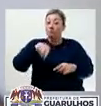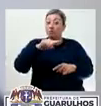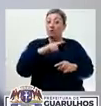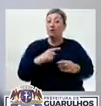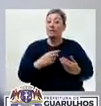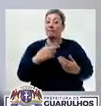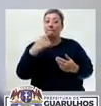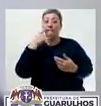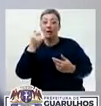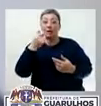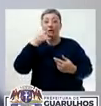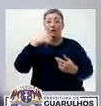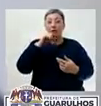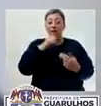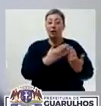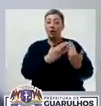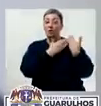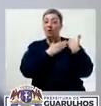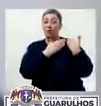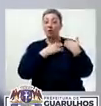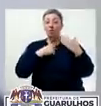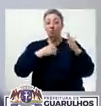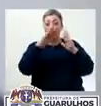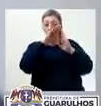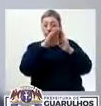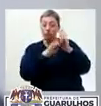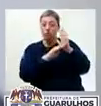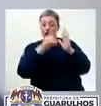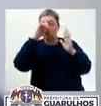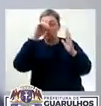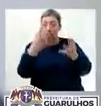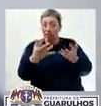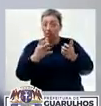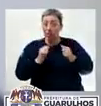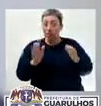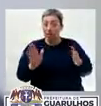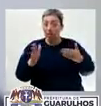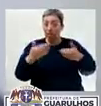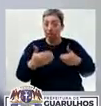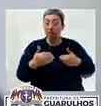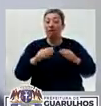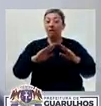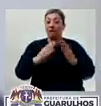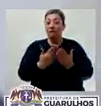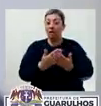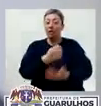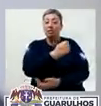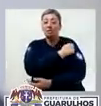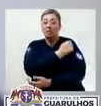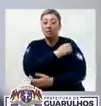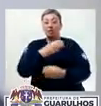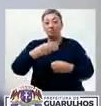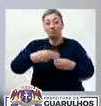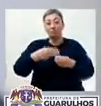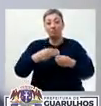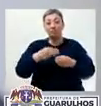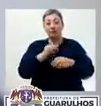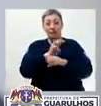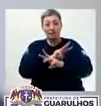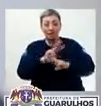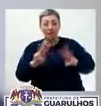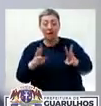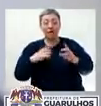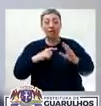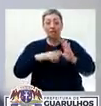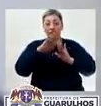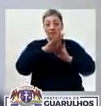você, pai ou responsável, já viu o cronograma atualizado para a retirada das cestas básicas dos alunos da rede municipal? Acesse o portal da Educação e